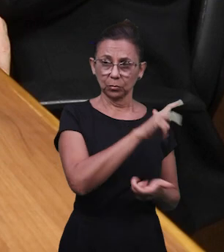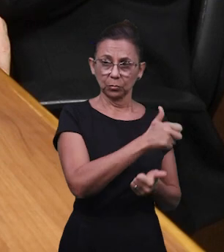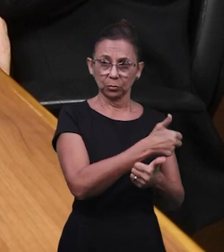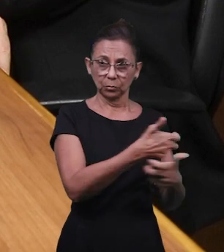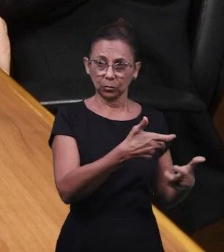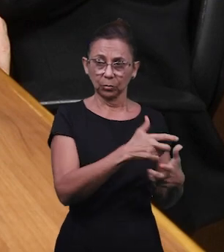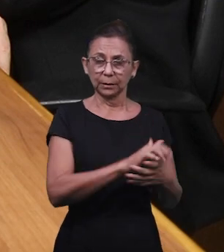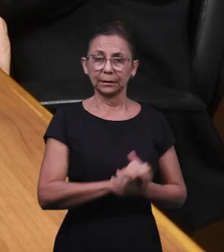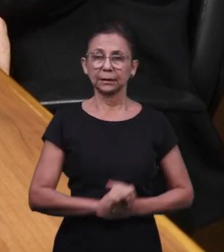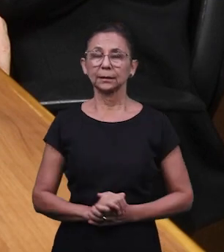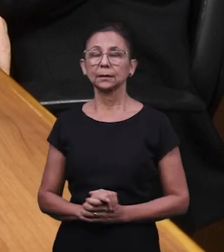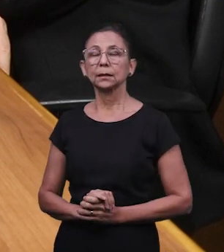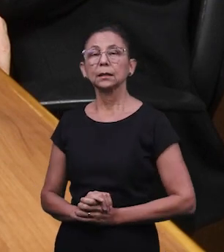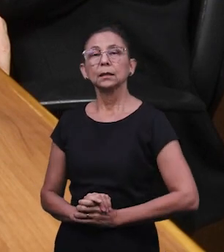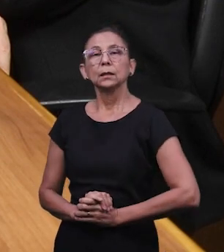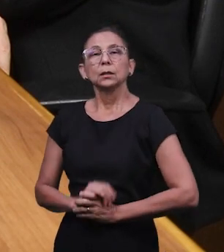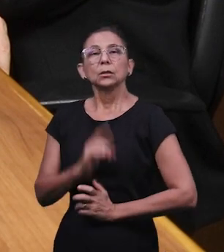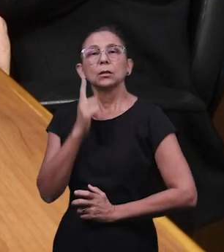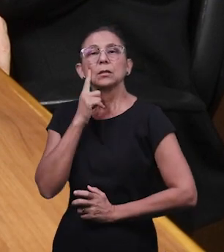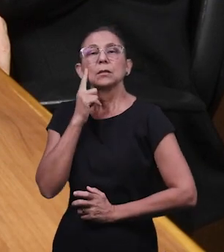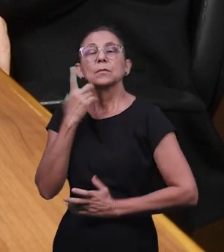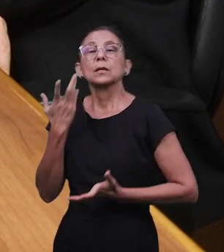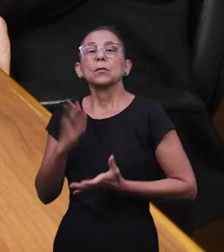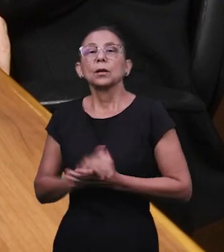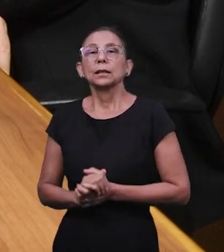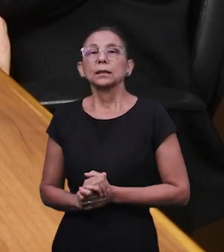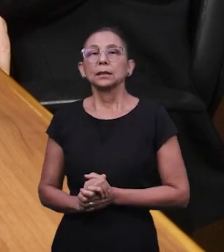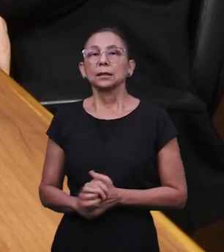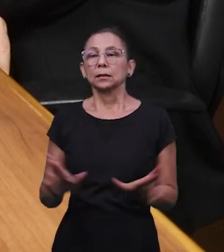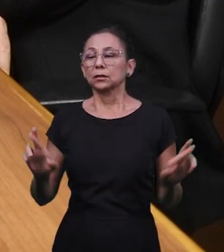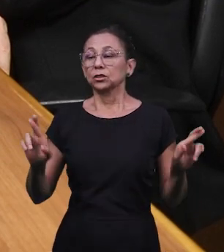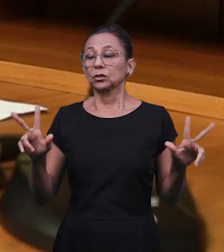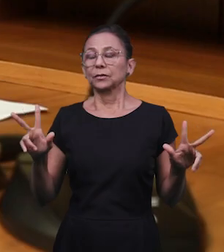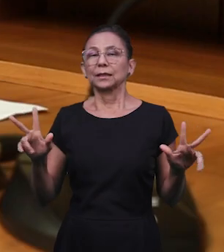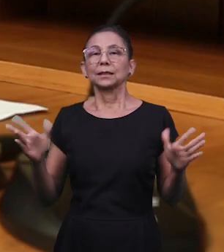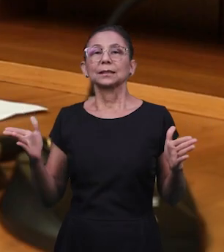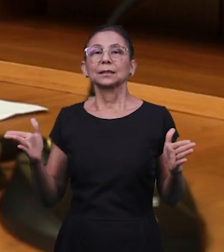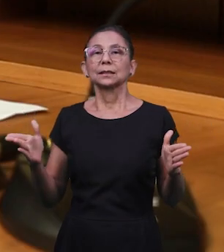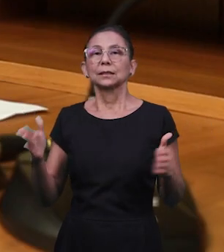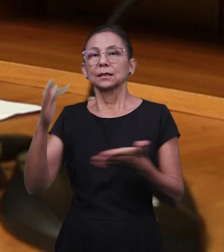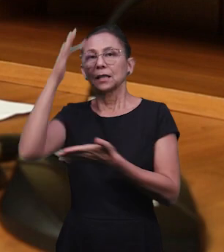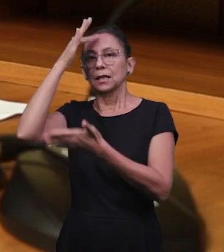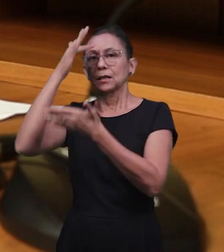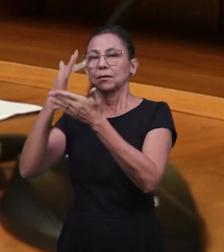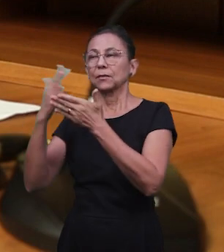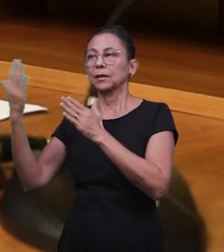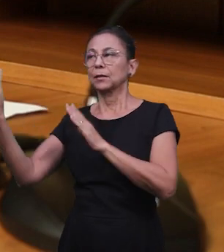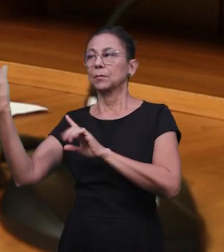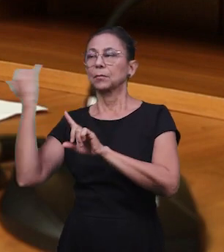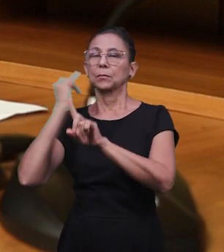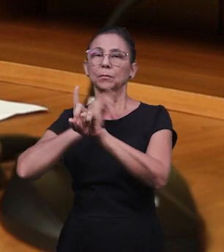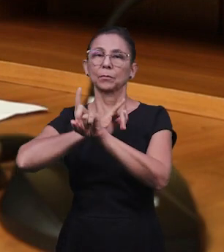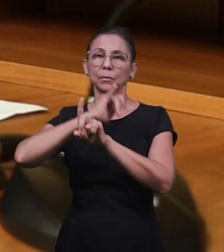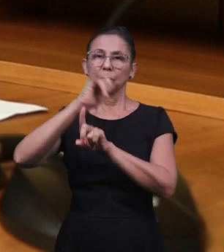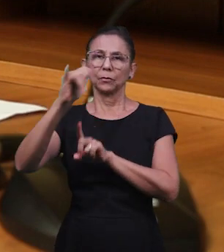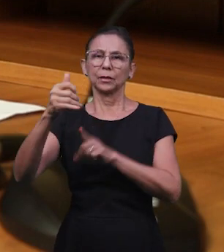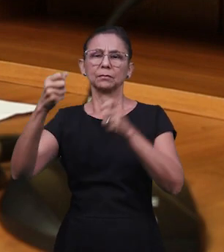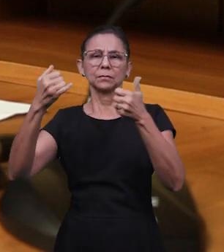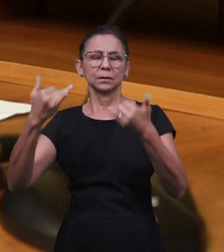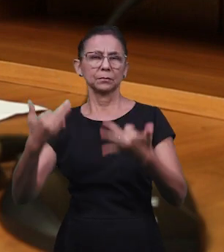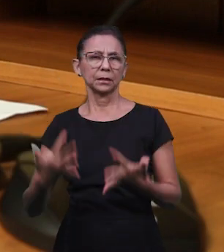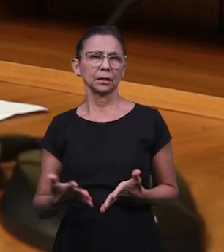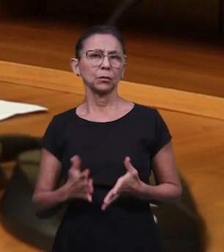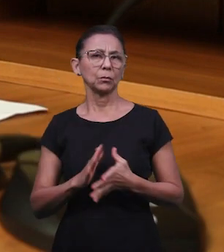o contraponto disso? O contraponto disso é a fé profética. Bom, acho que é bom explicar o que nós chamamos